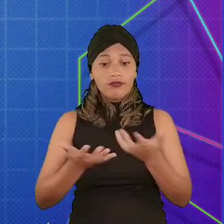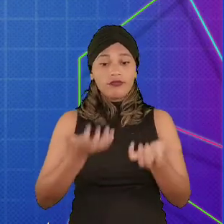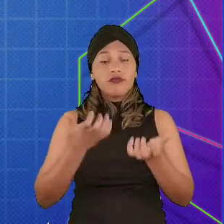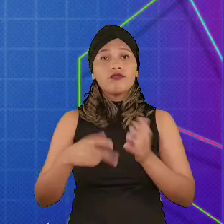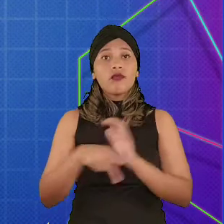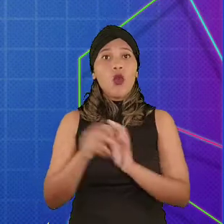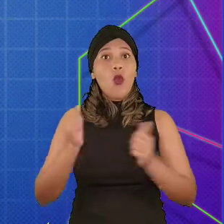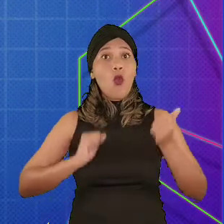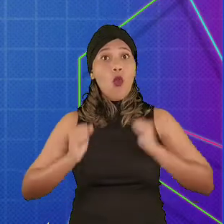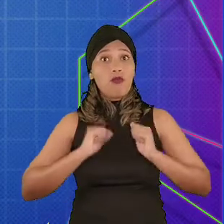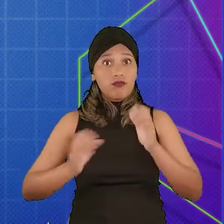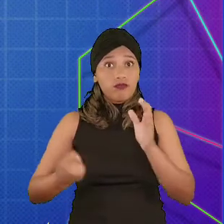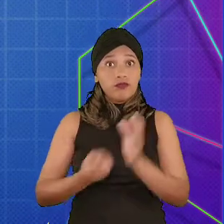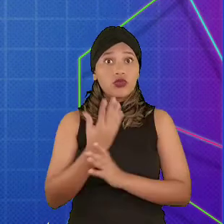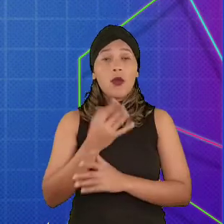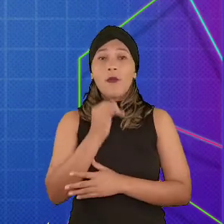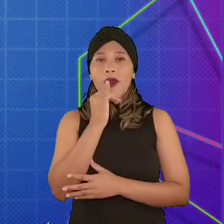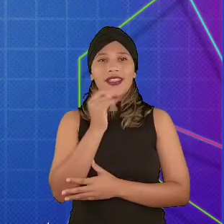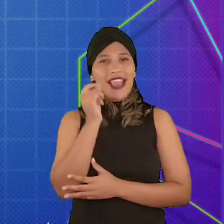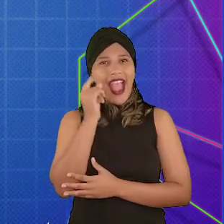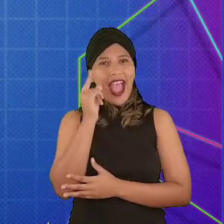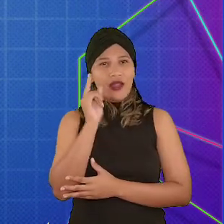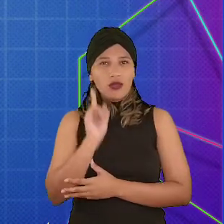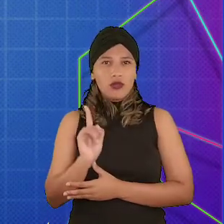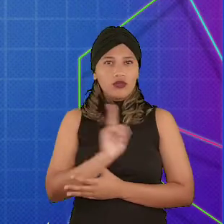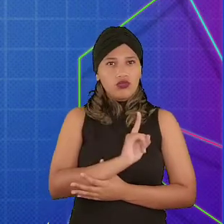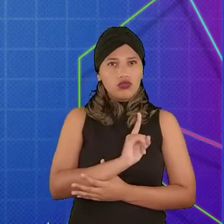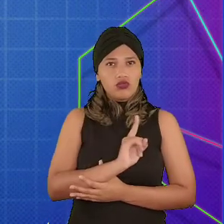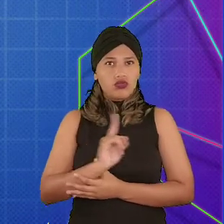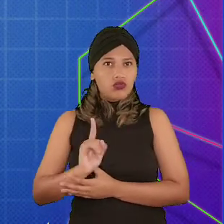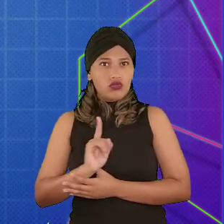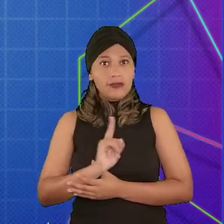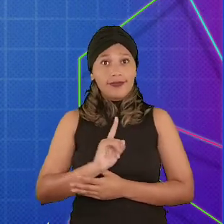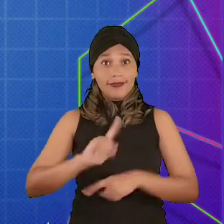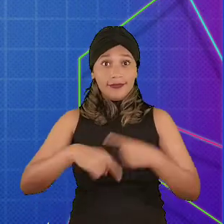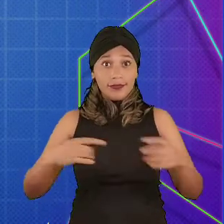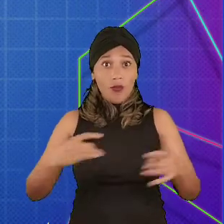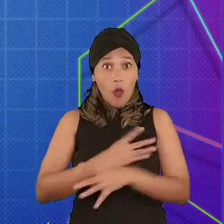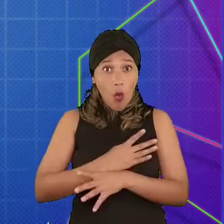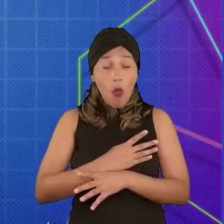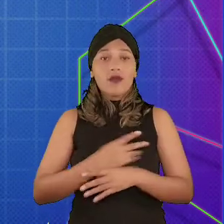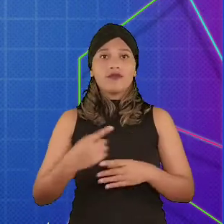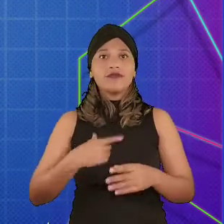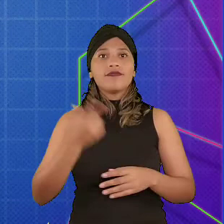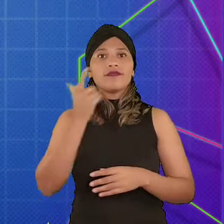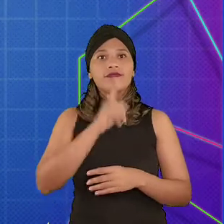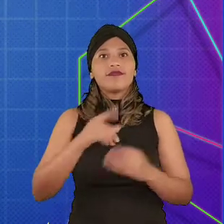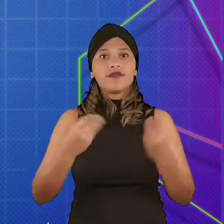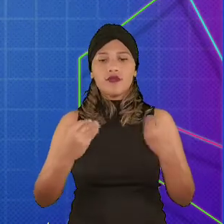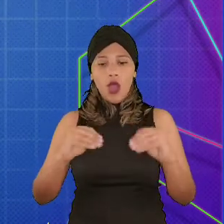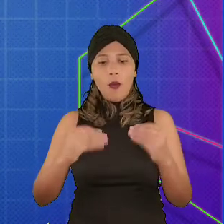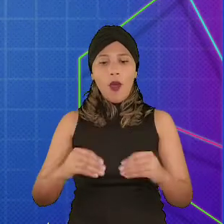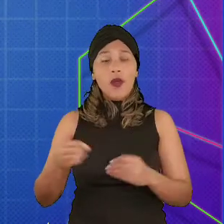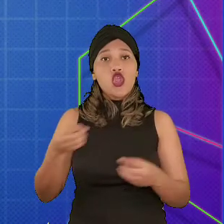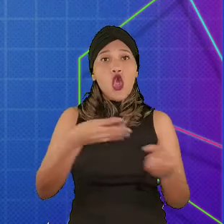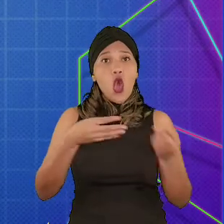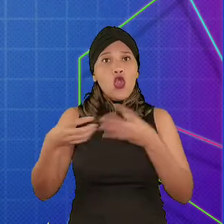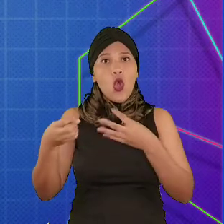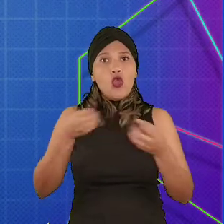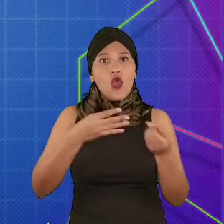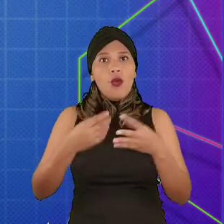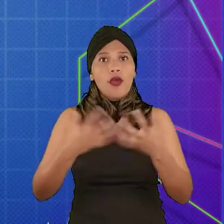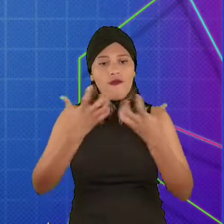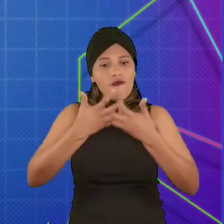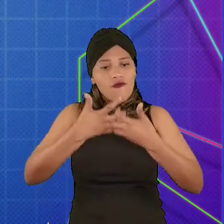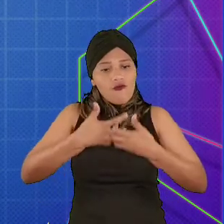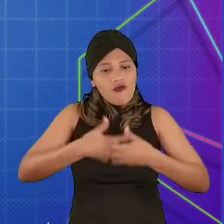funções nós queremos que o nosso ator Execute exemplo gato andar para os lados e após essa definição de tarefas a gente implementa